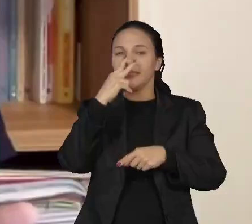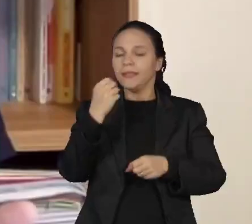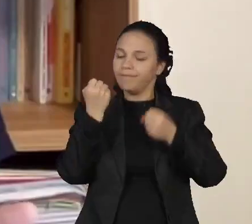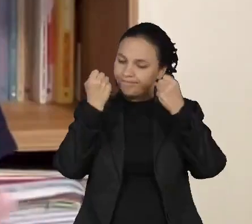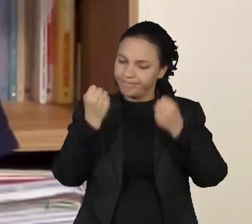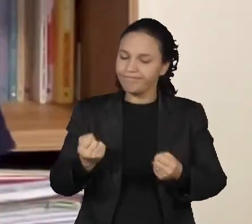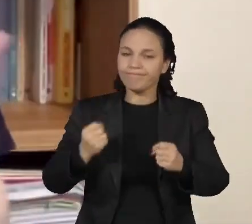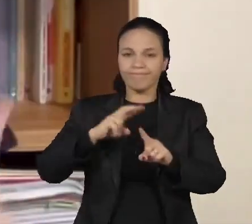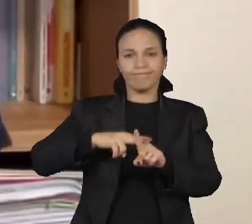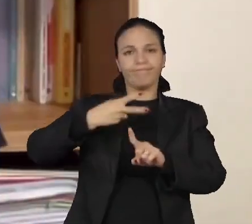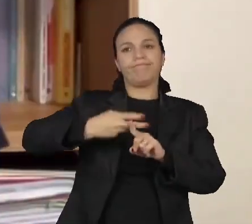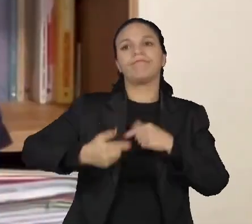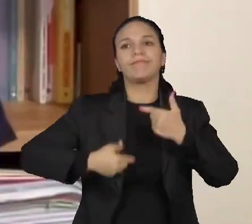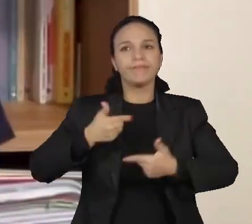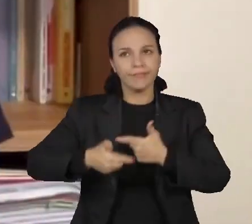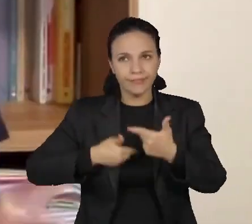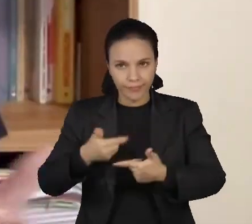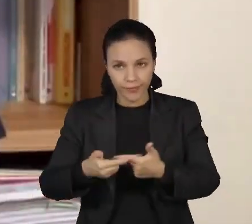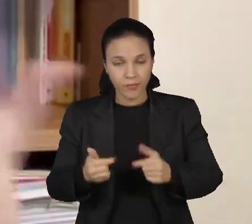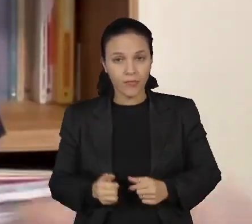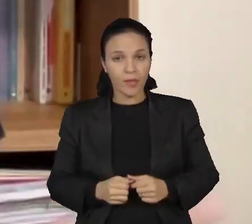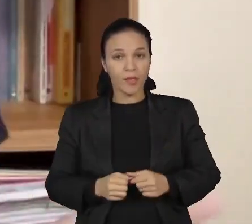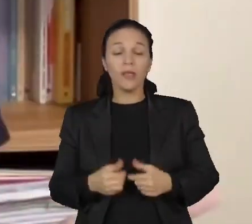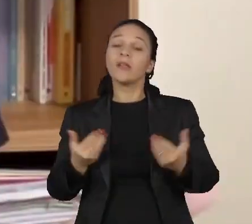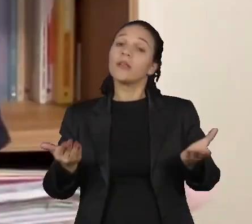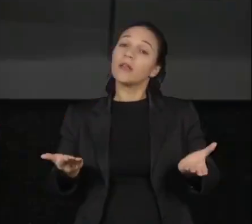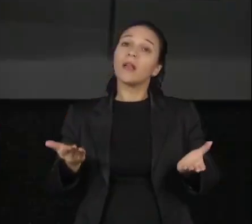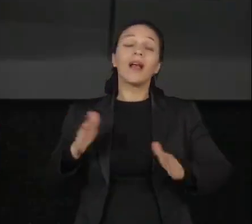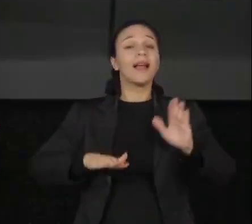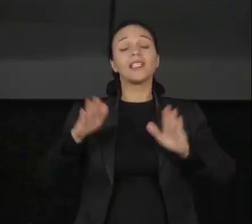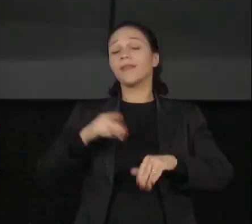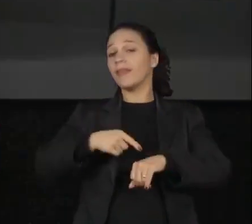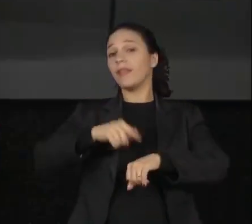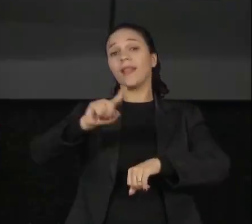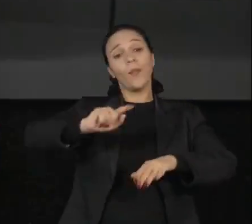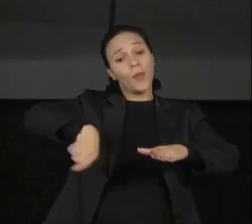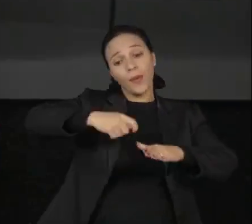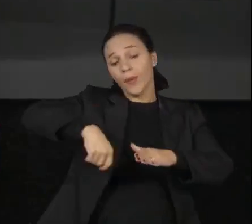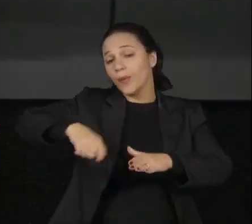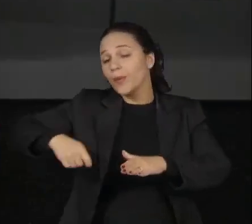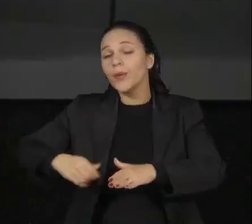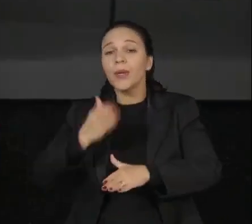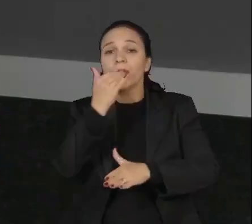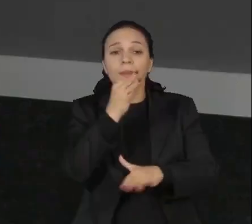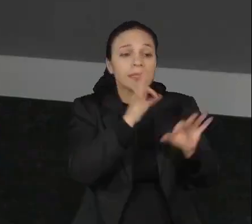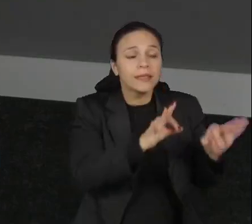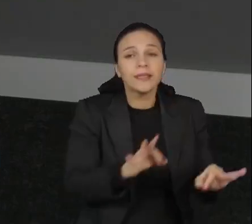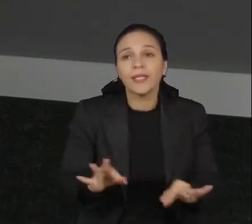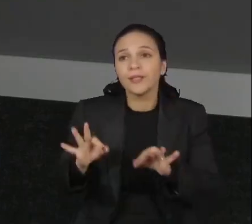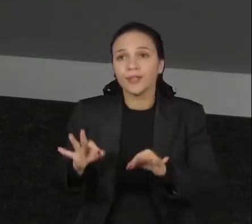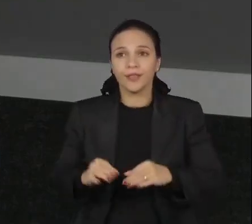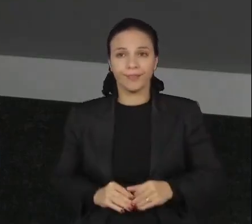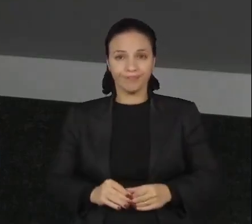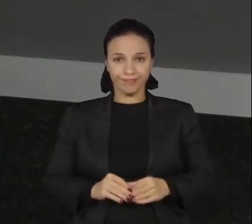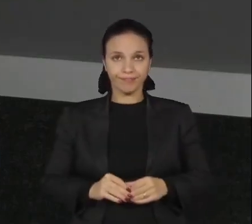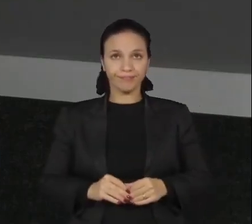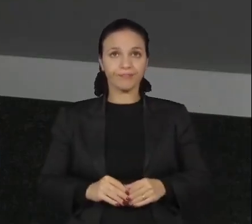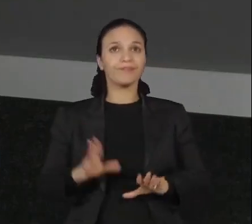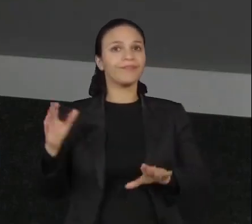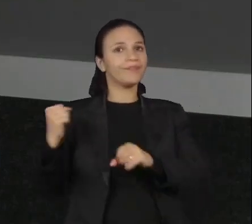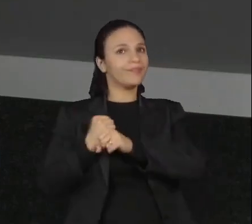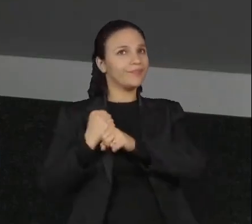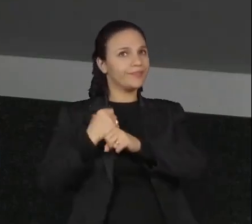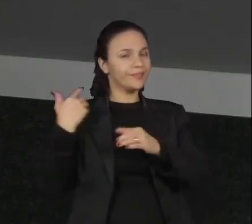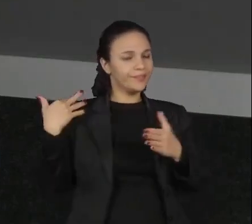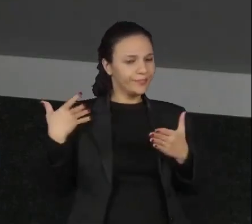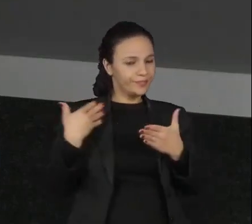de trabalho e muitas vezes elas não têm tempo hábil para fazer essa alimentação adequada. Nos últimos anos,